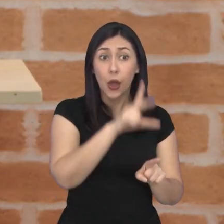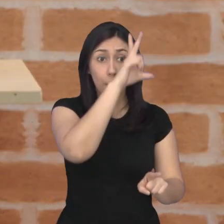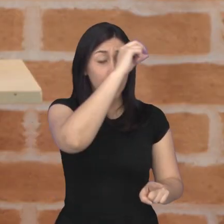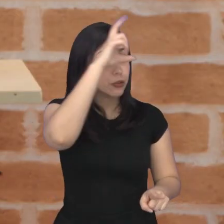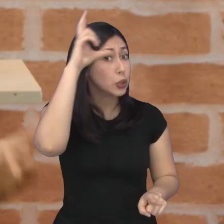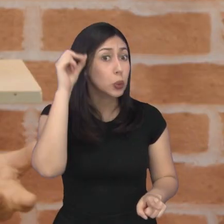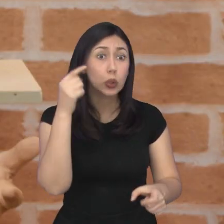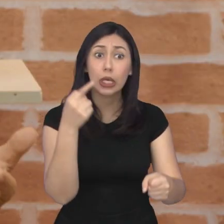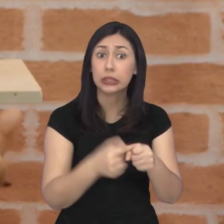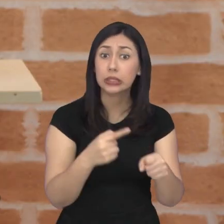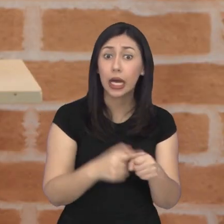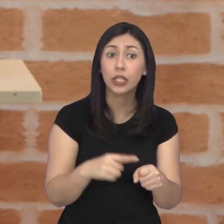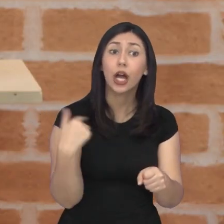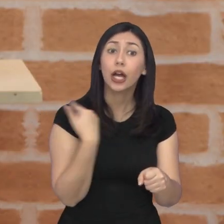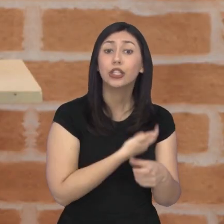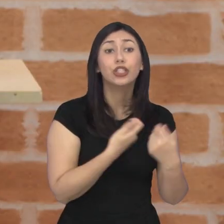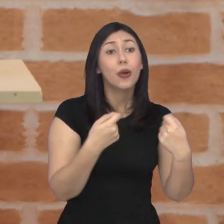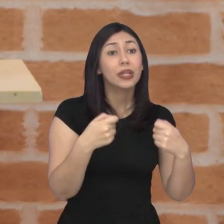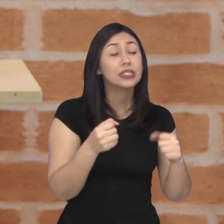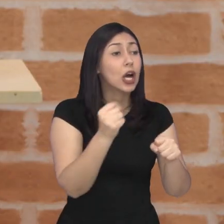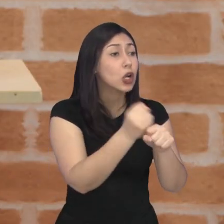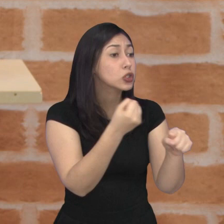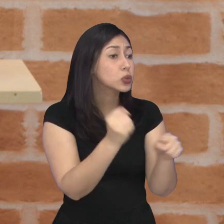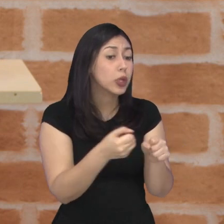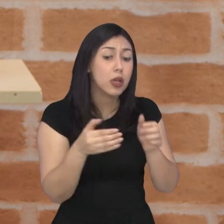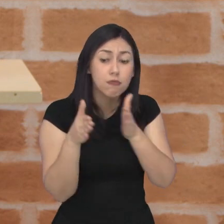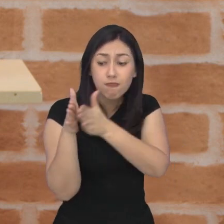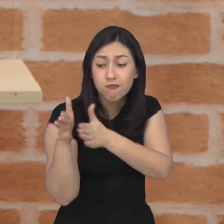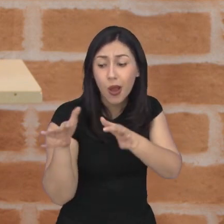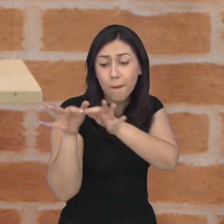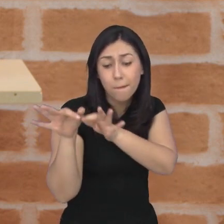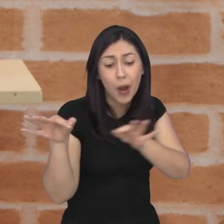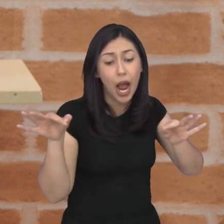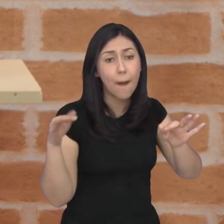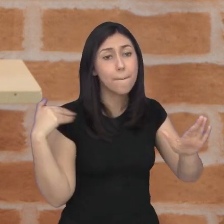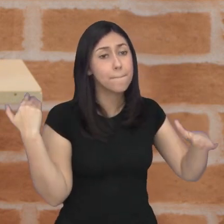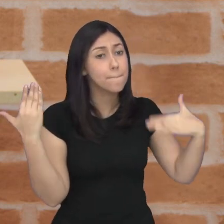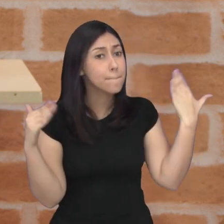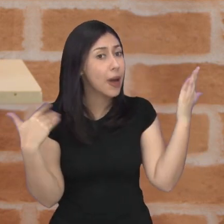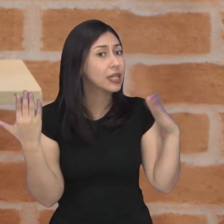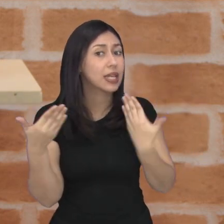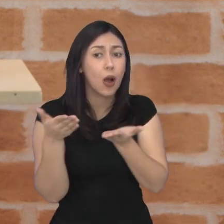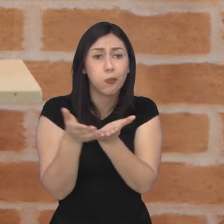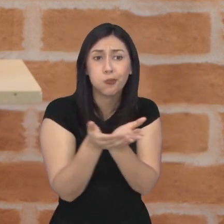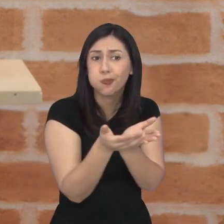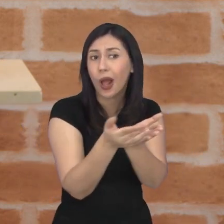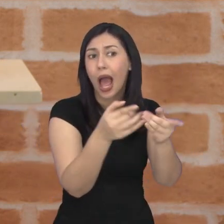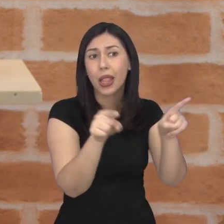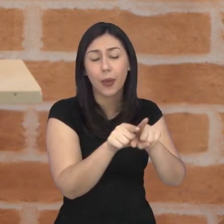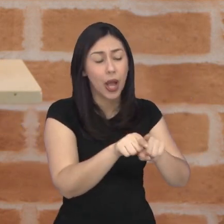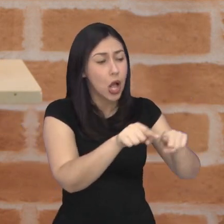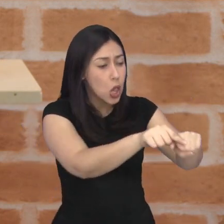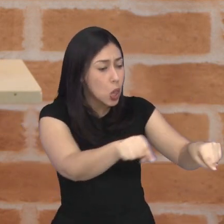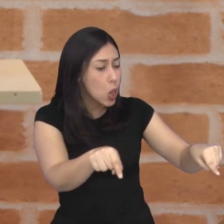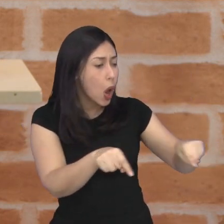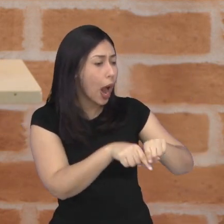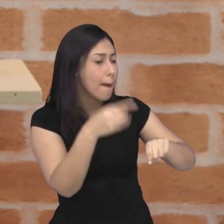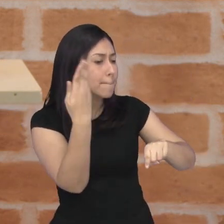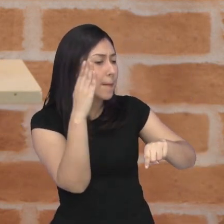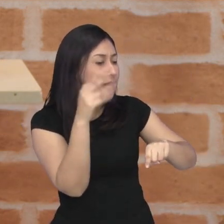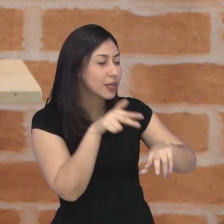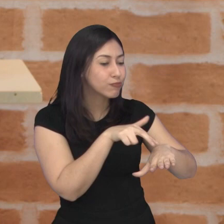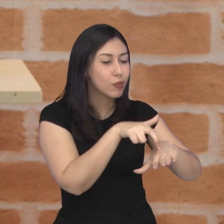a se unirem para a gente construir escola flutuante, trechos de caiaque, trechos de passeio, orlas, né, e decks, né? Legal.